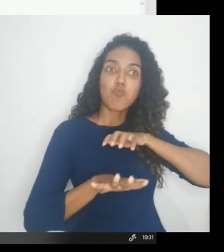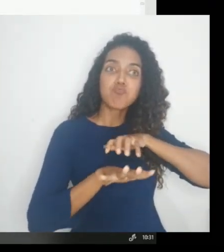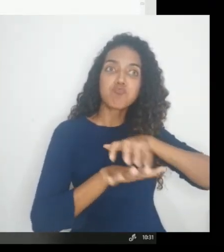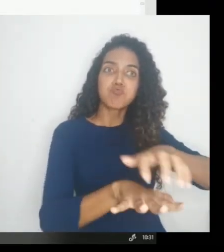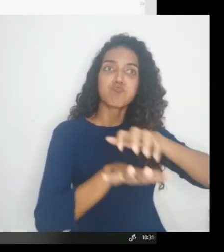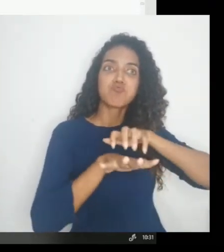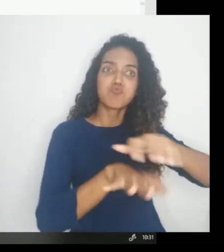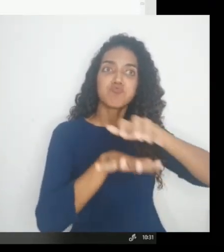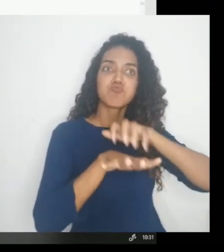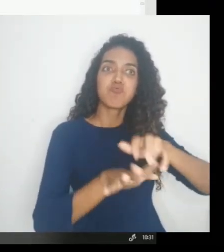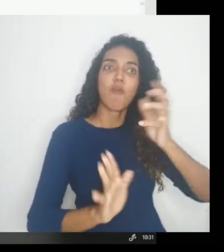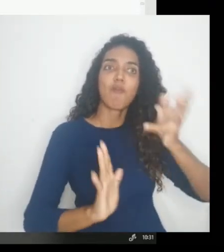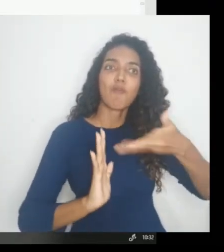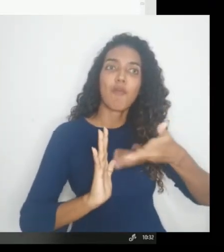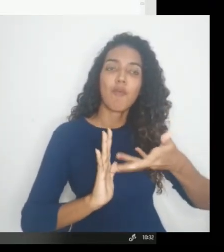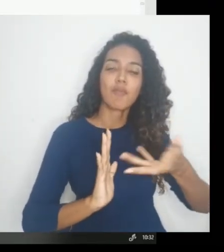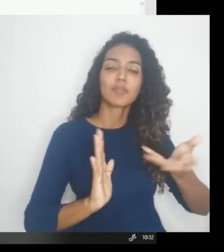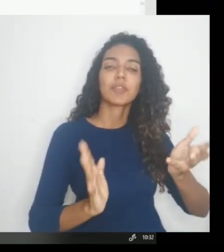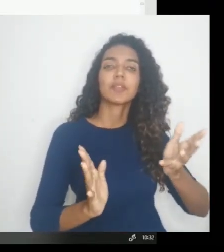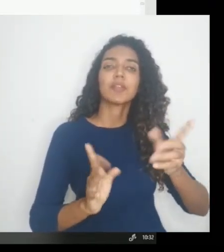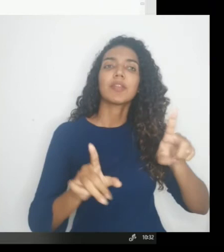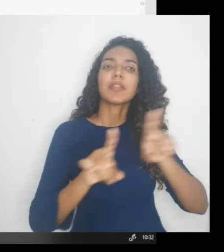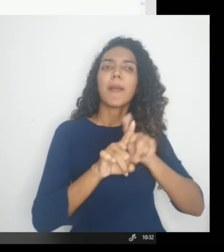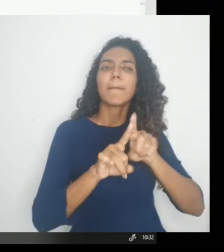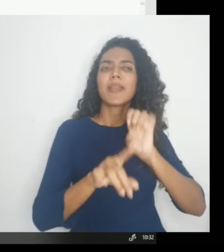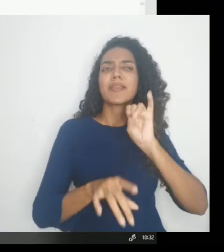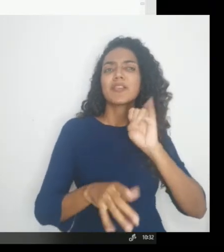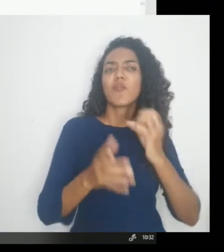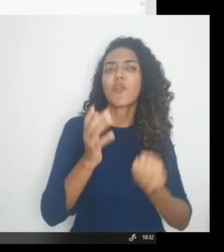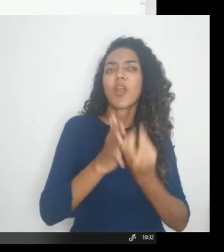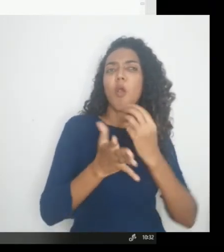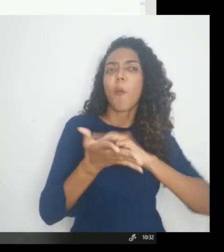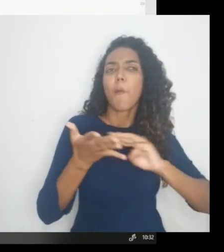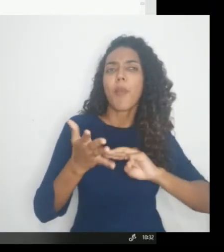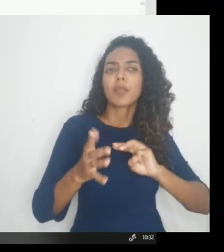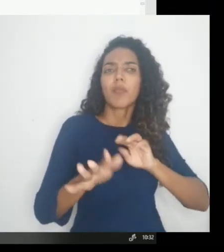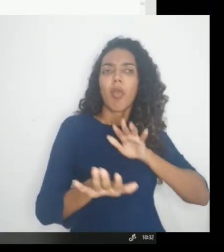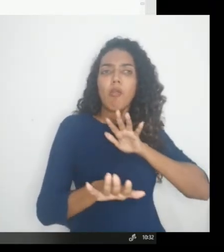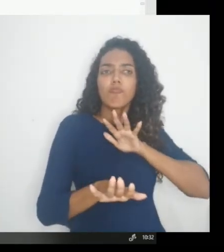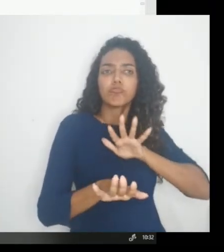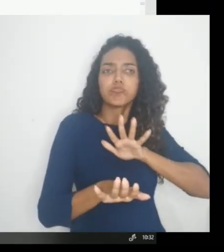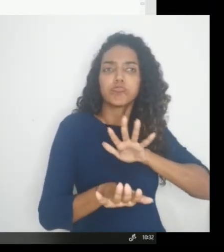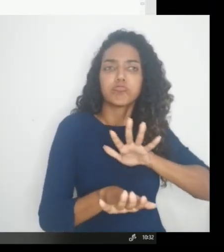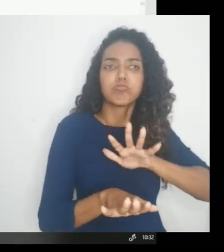Analogamente, o método frear teria a velocidade atual menos 10. Eu